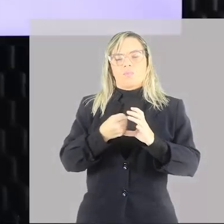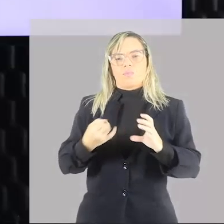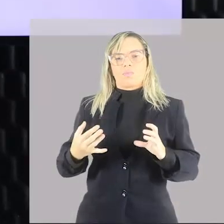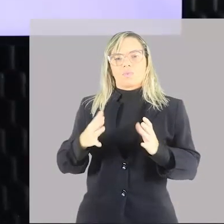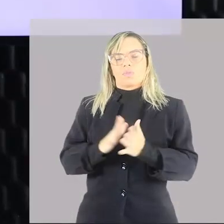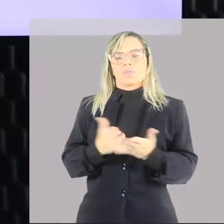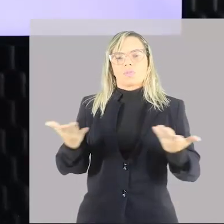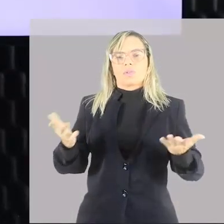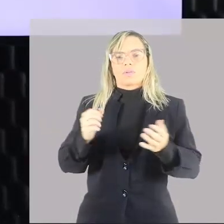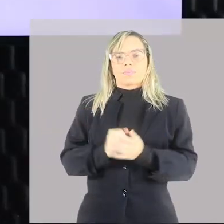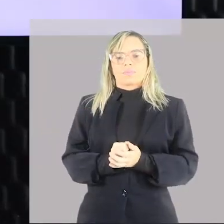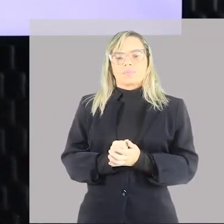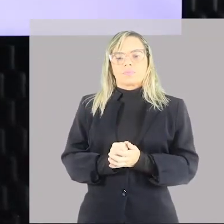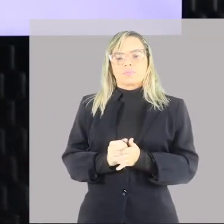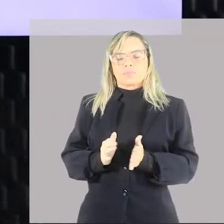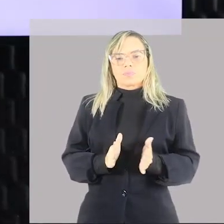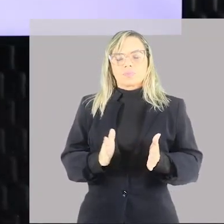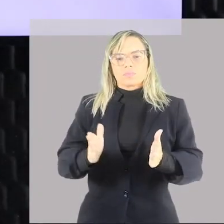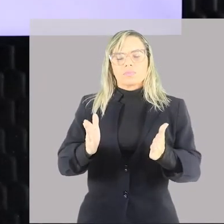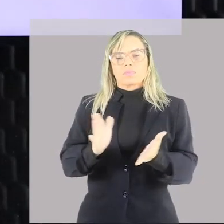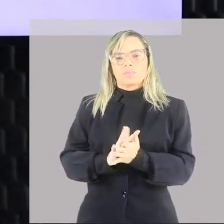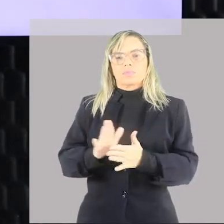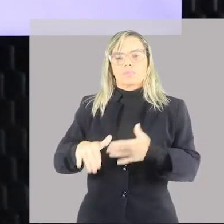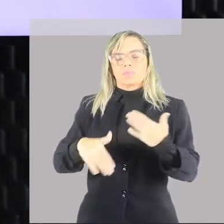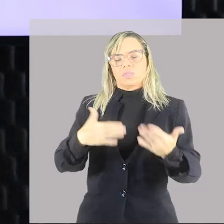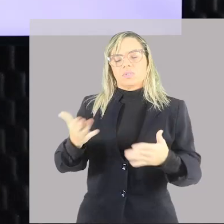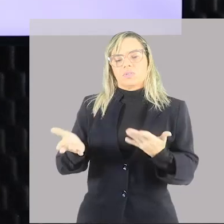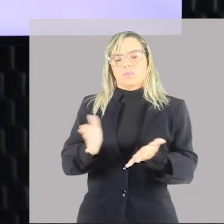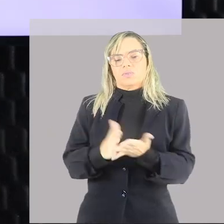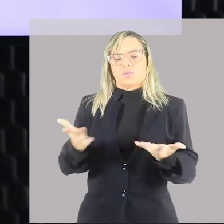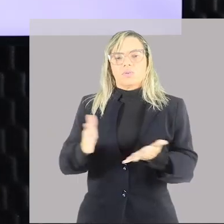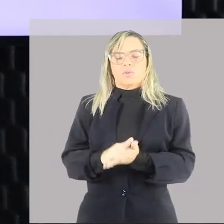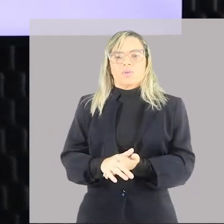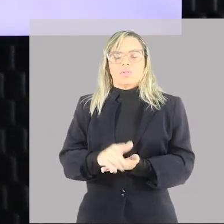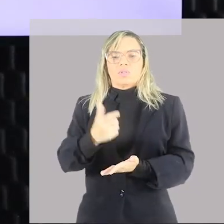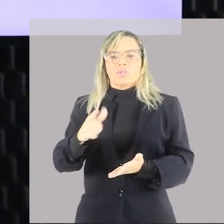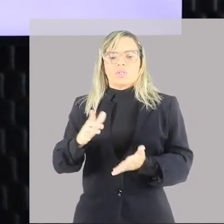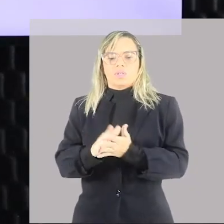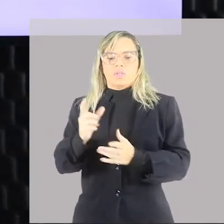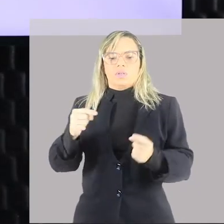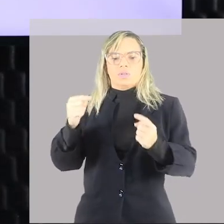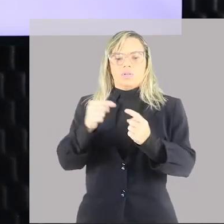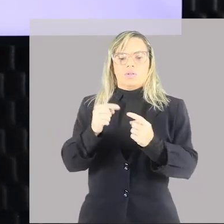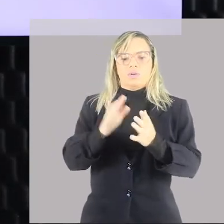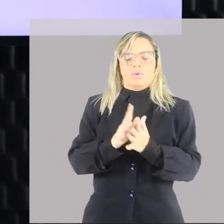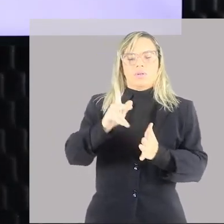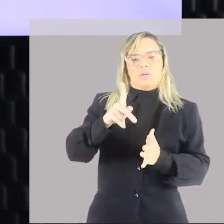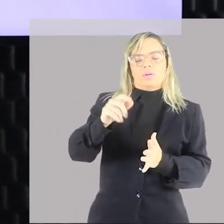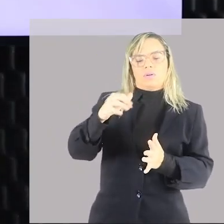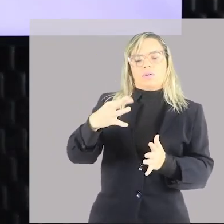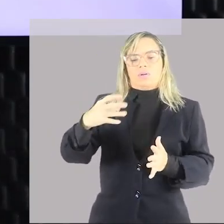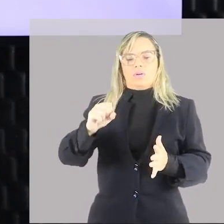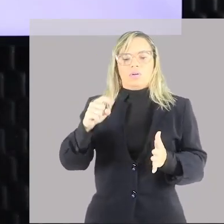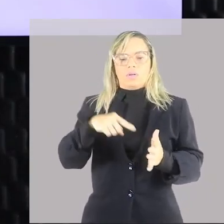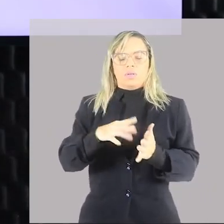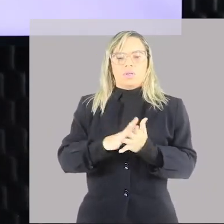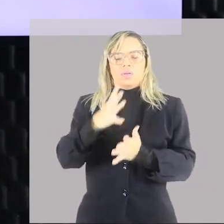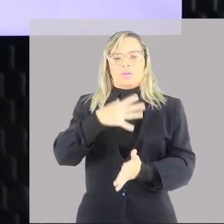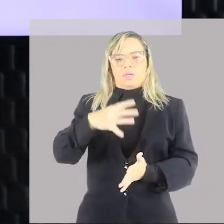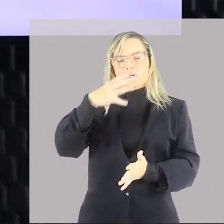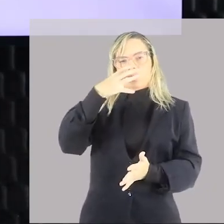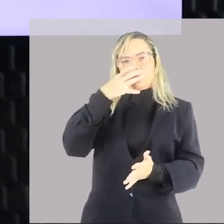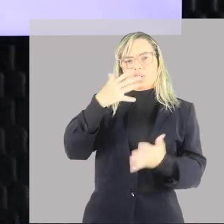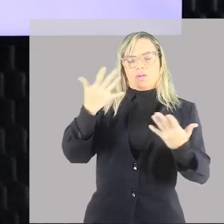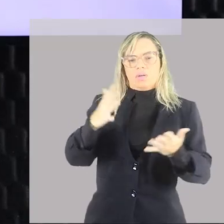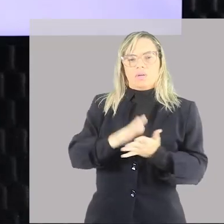fruir, eu deixo seguir, não me serve tão bem quanto o patos, porque o patos é que é admiração, espanto, paixão, assim